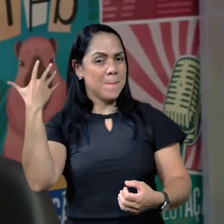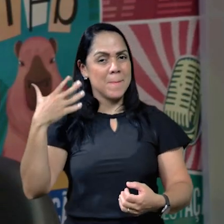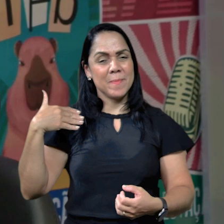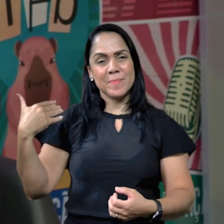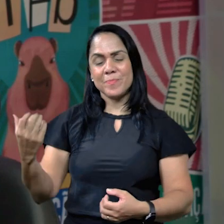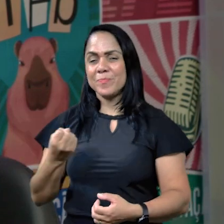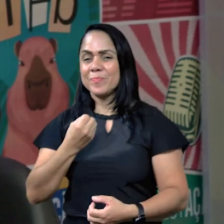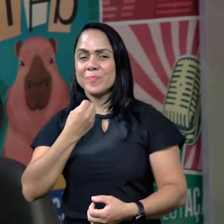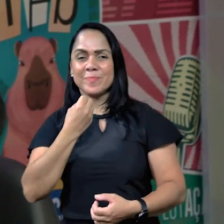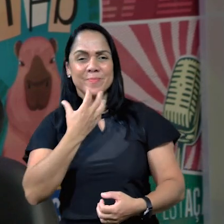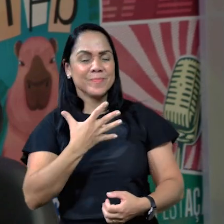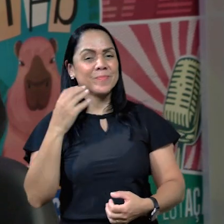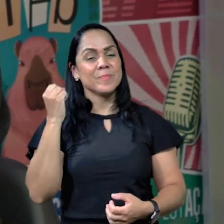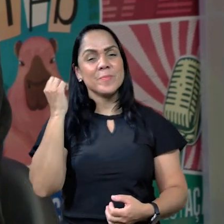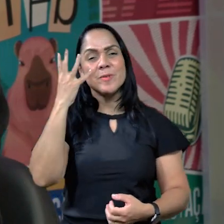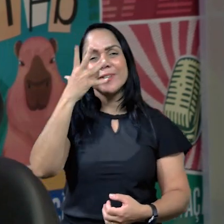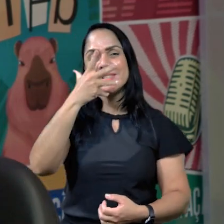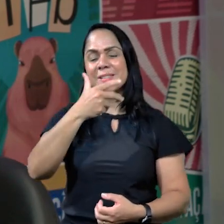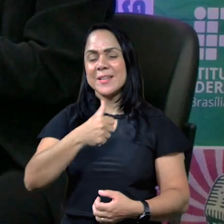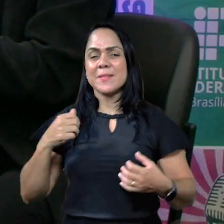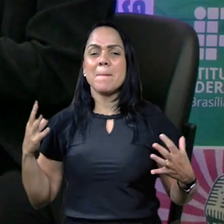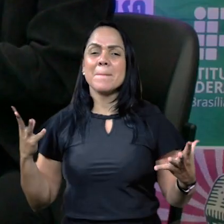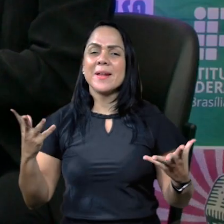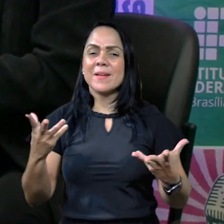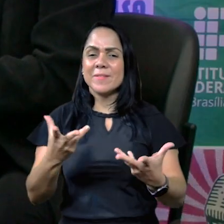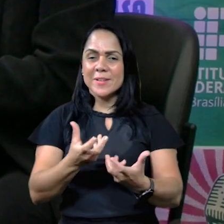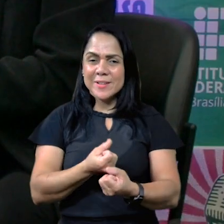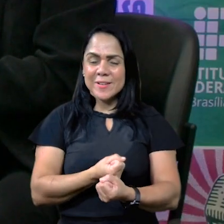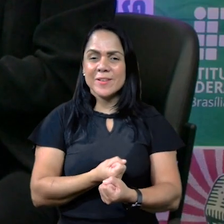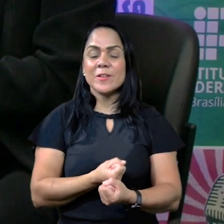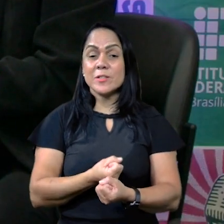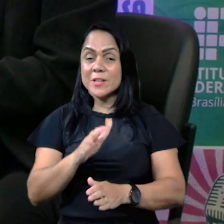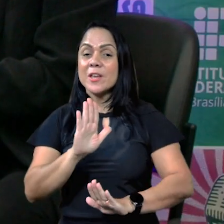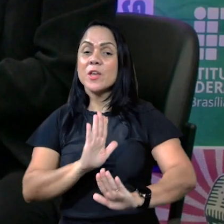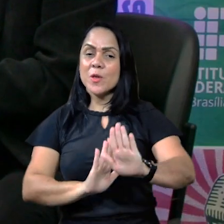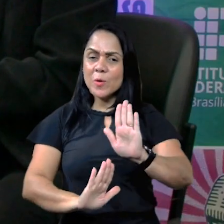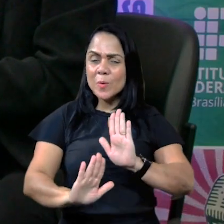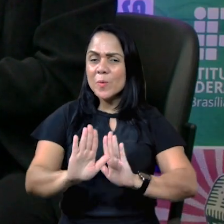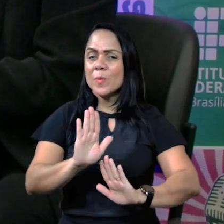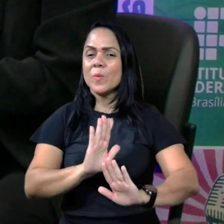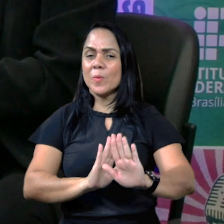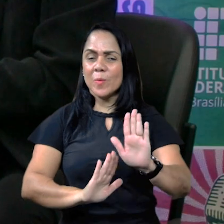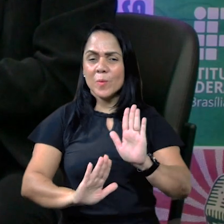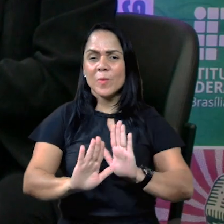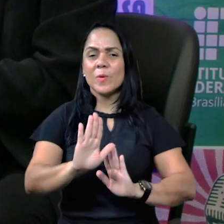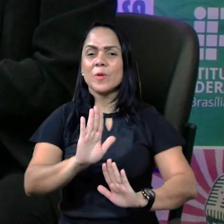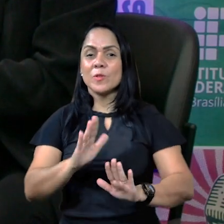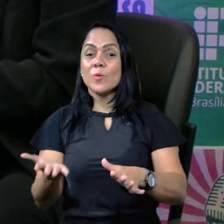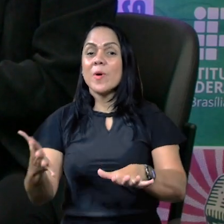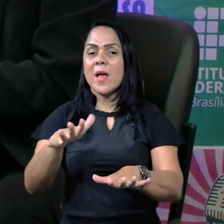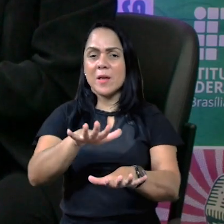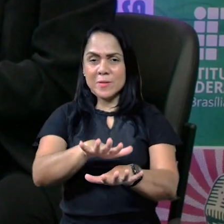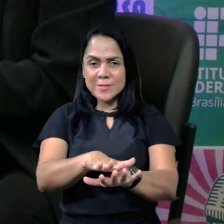hidratados, toda de bonita, toda de maravilhosa, e tem um cuidado muito grande não só com a inclusão das